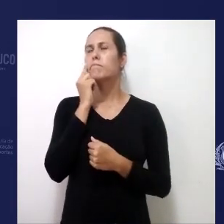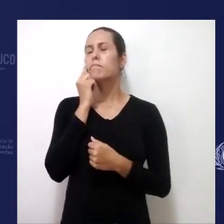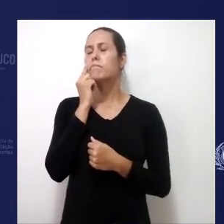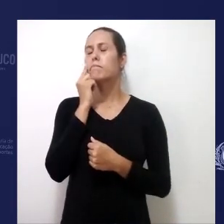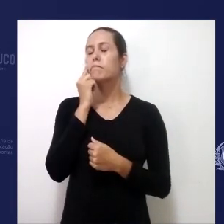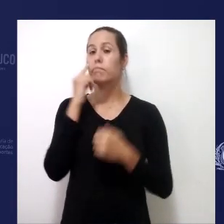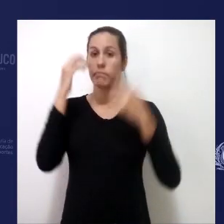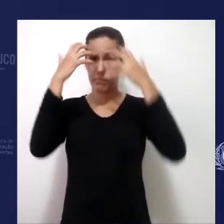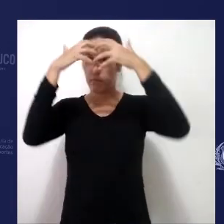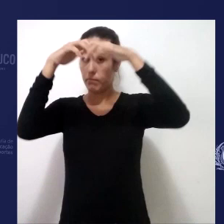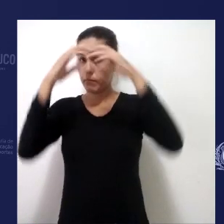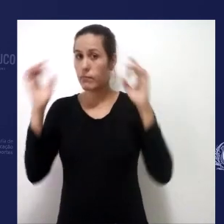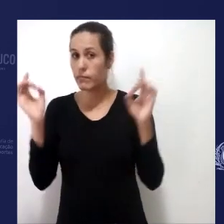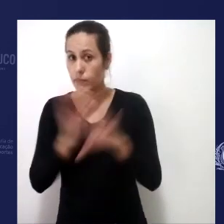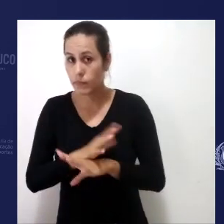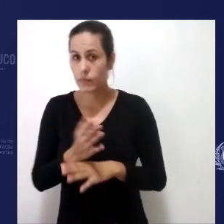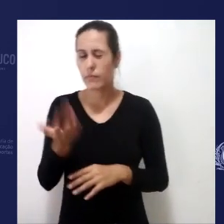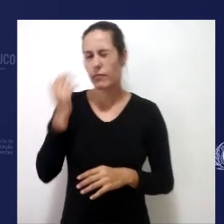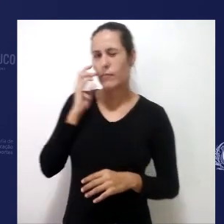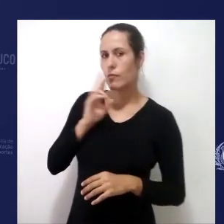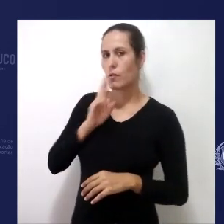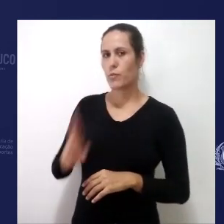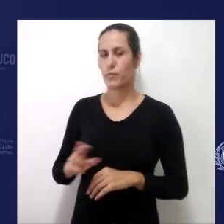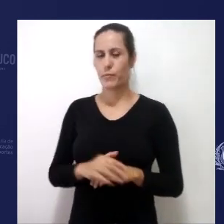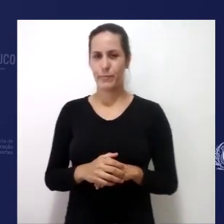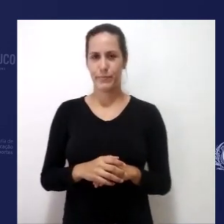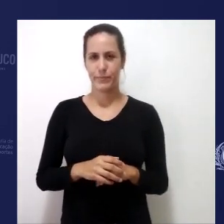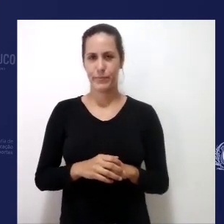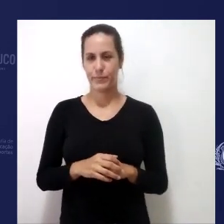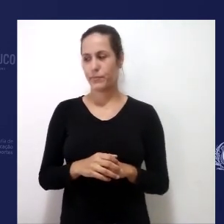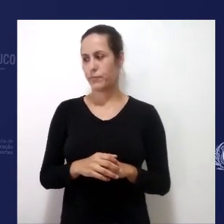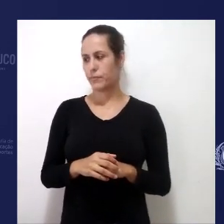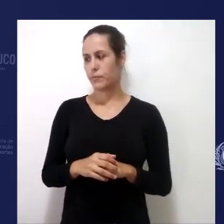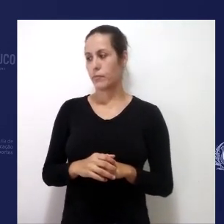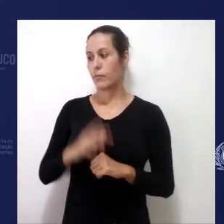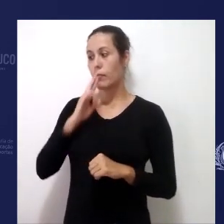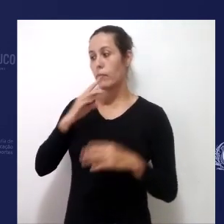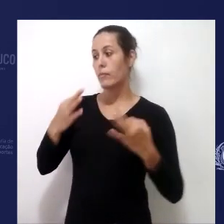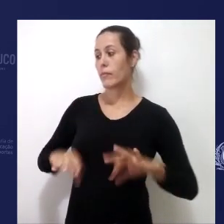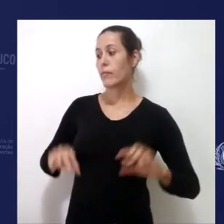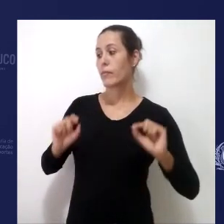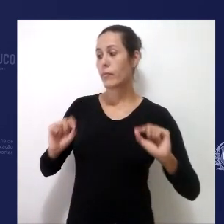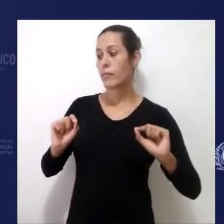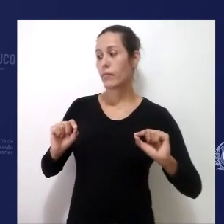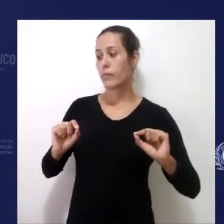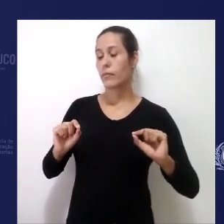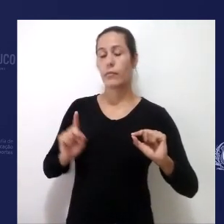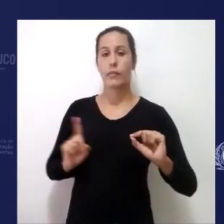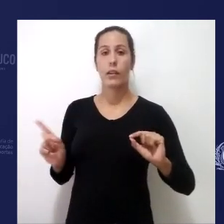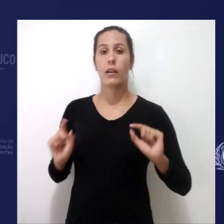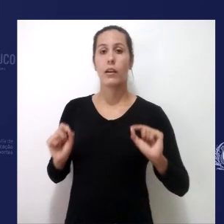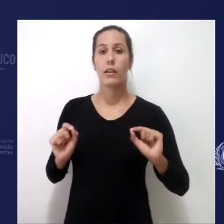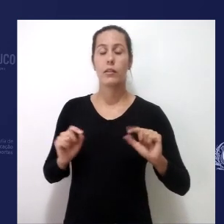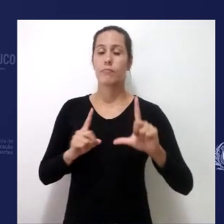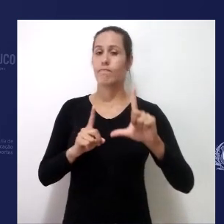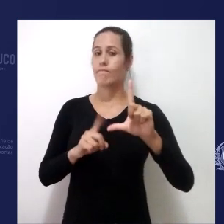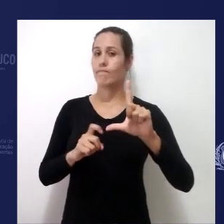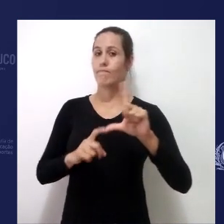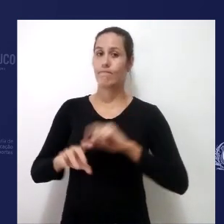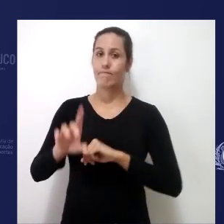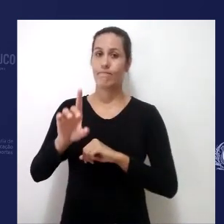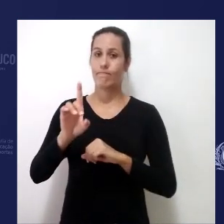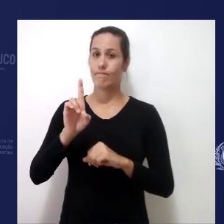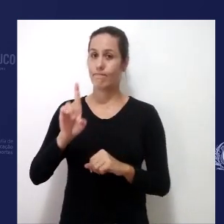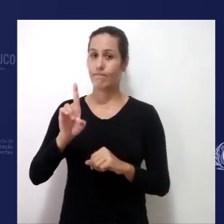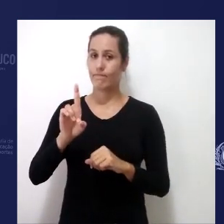correta. Pensaram bem? Bora lá para a resposta? A resposta certa em relação a esta